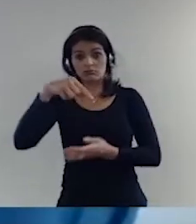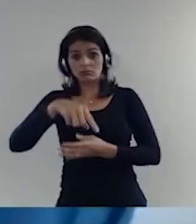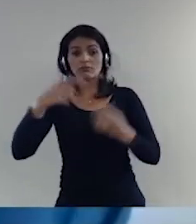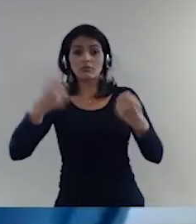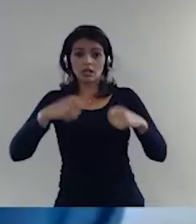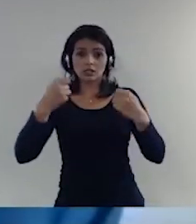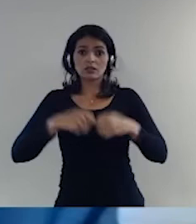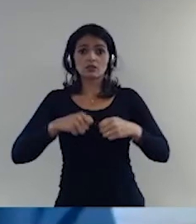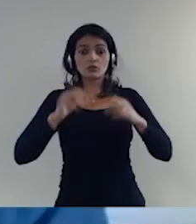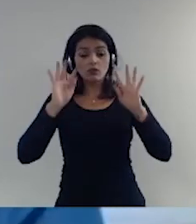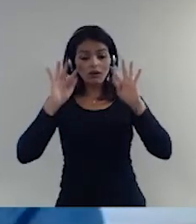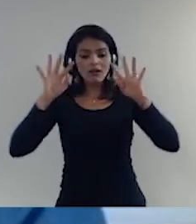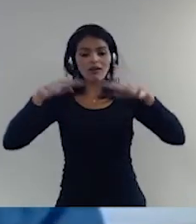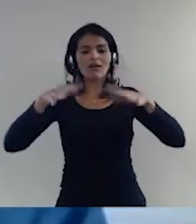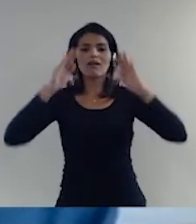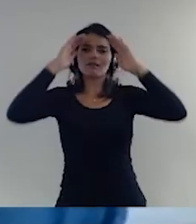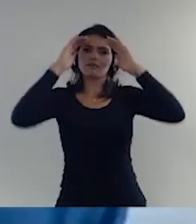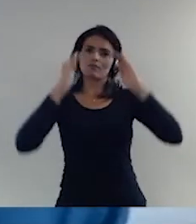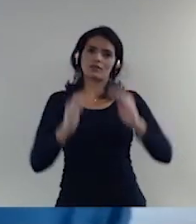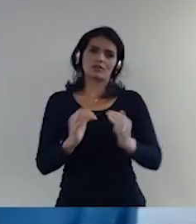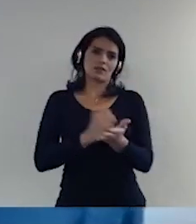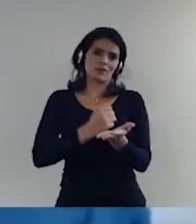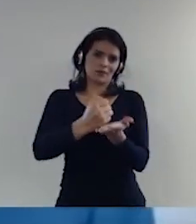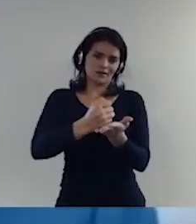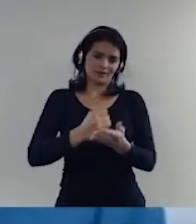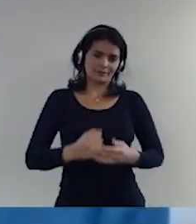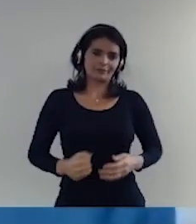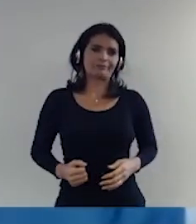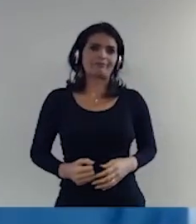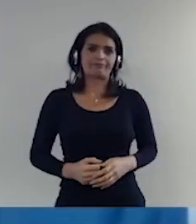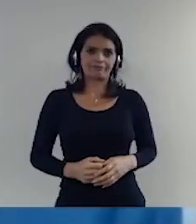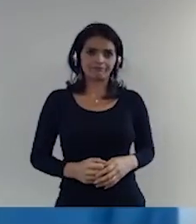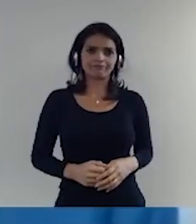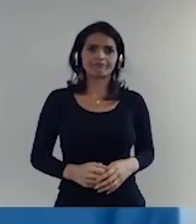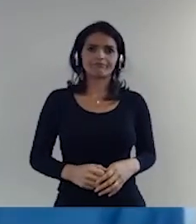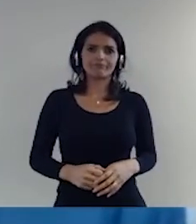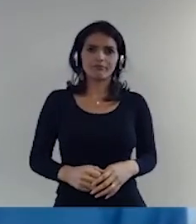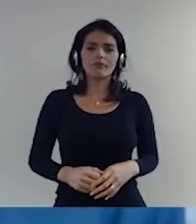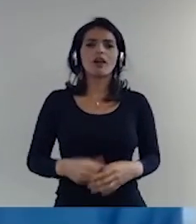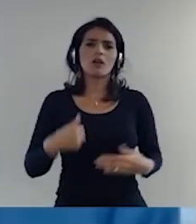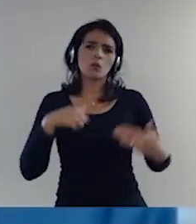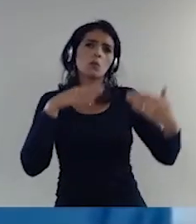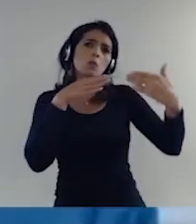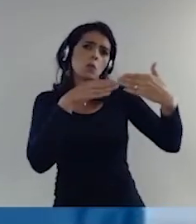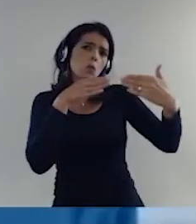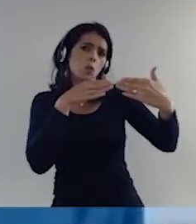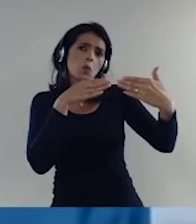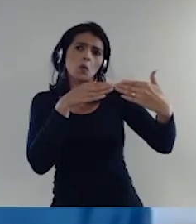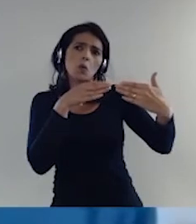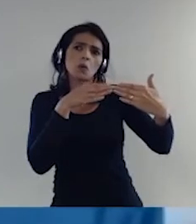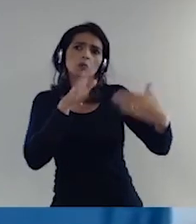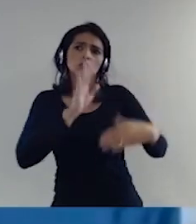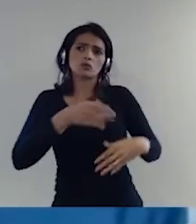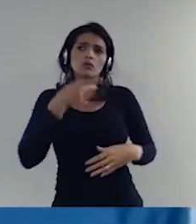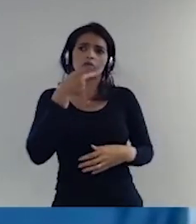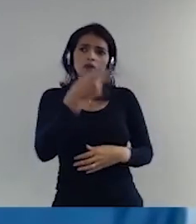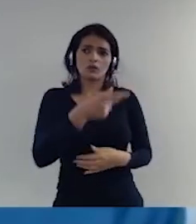o contrato. E, nesse sentido, eu concordo inteiramente com o que foi dito e